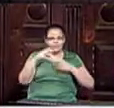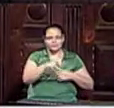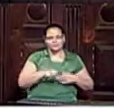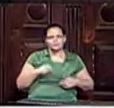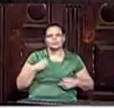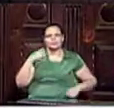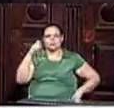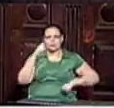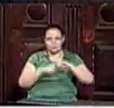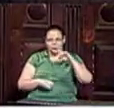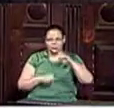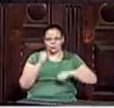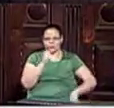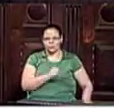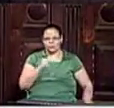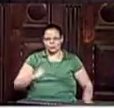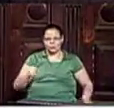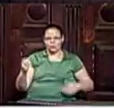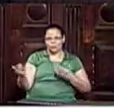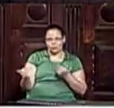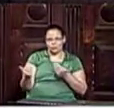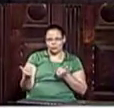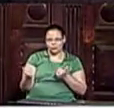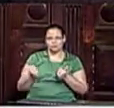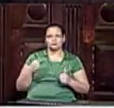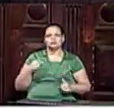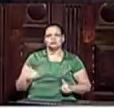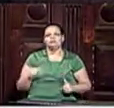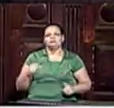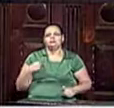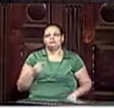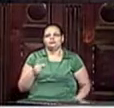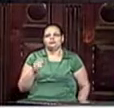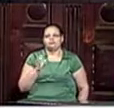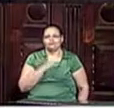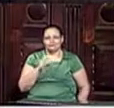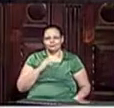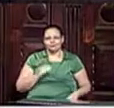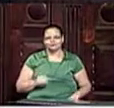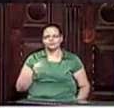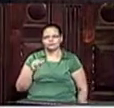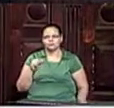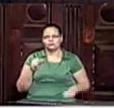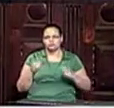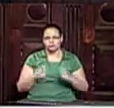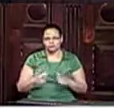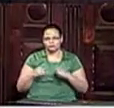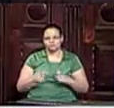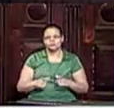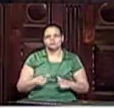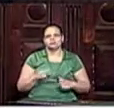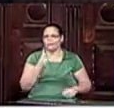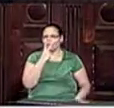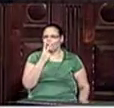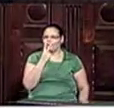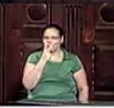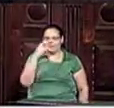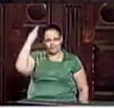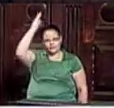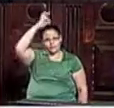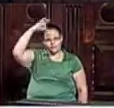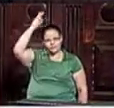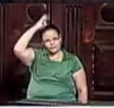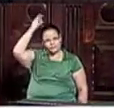morta por jovens de classe média alta em Vitória, Espírito Santo. E os agressores, senhor